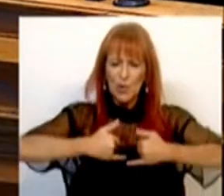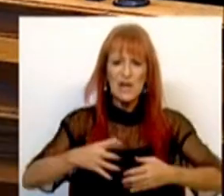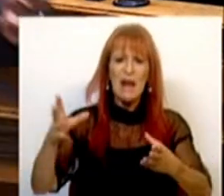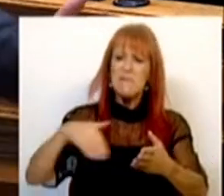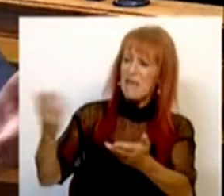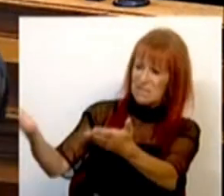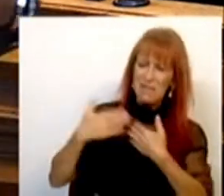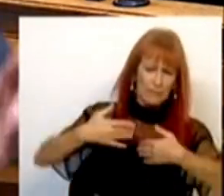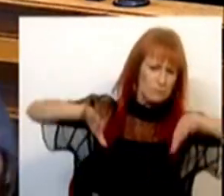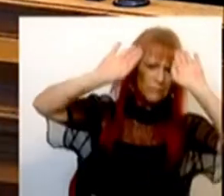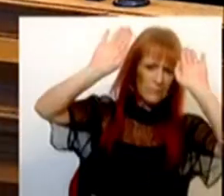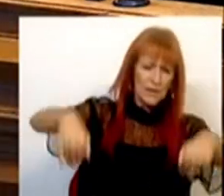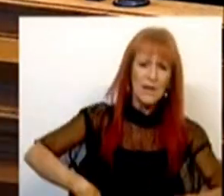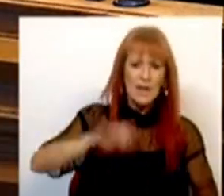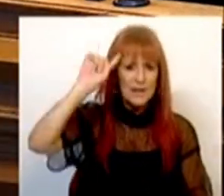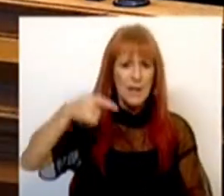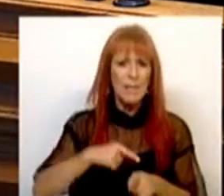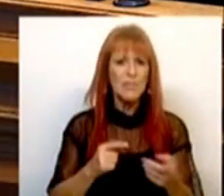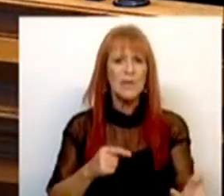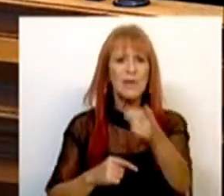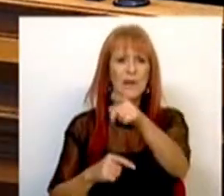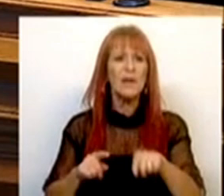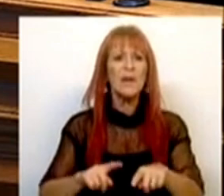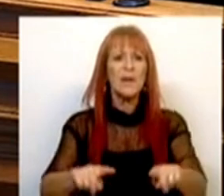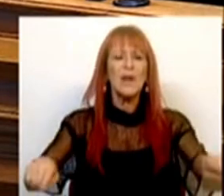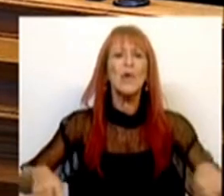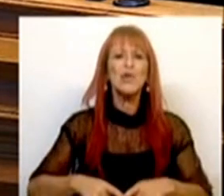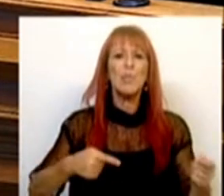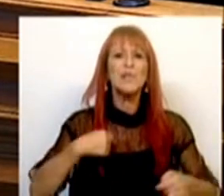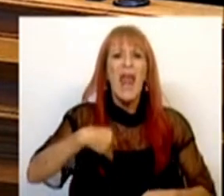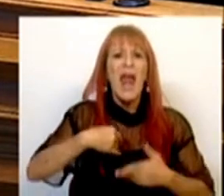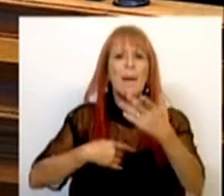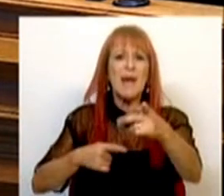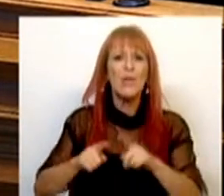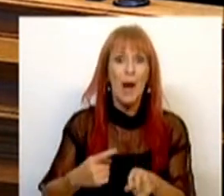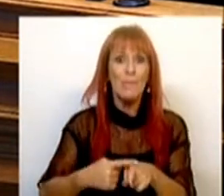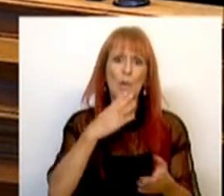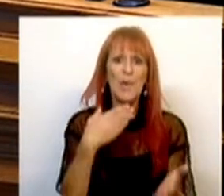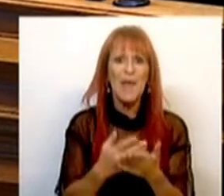que levantem, porque nós sabemos como é que se relacionam no espaço público, é através do medo e é assim que